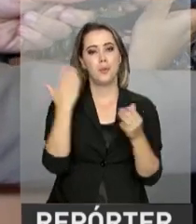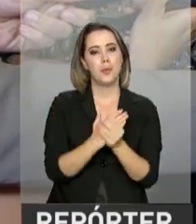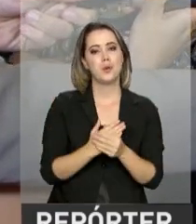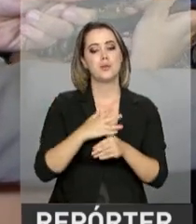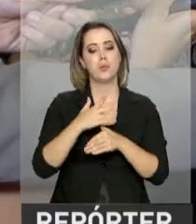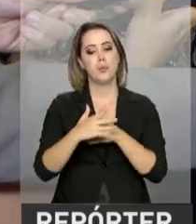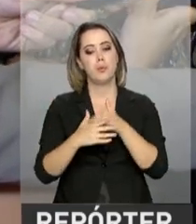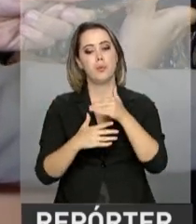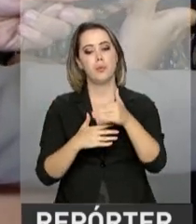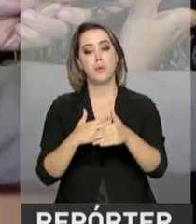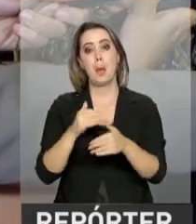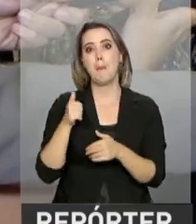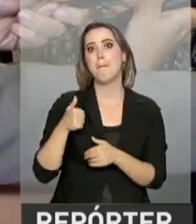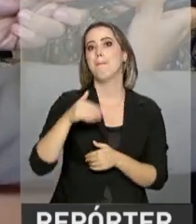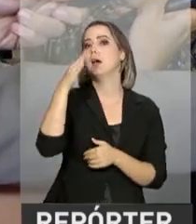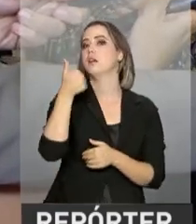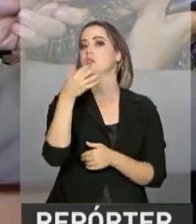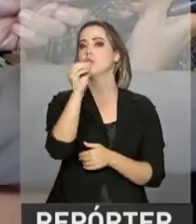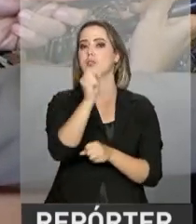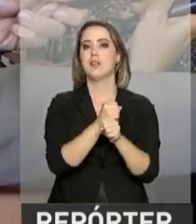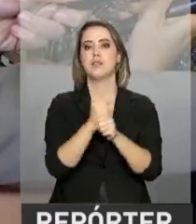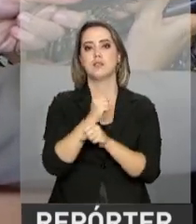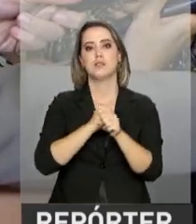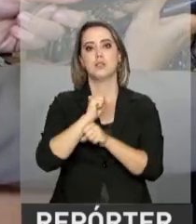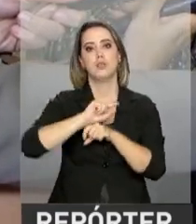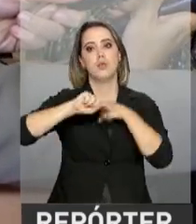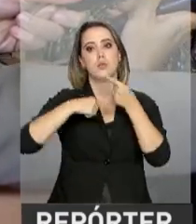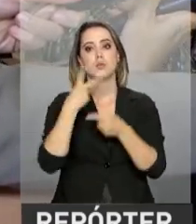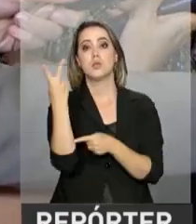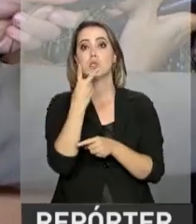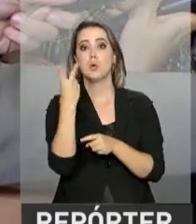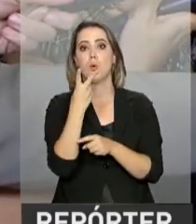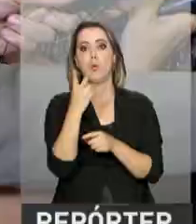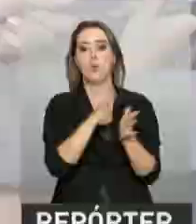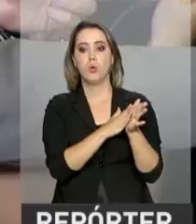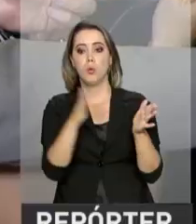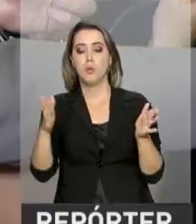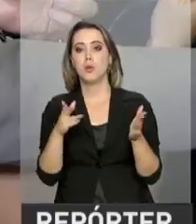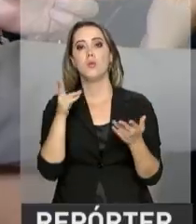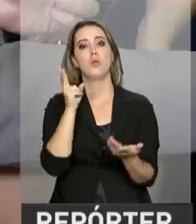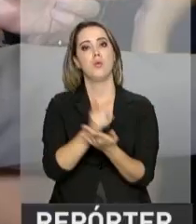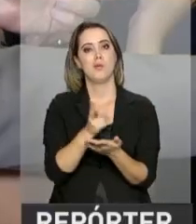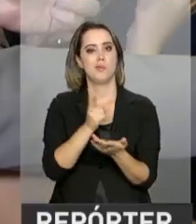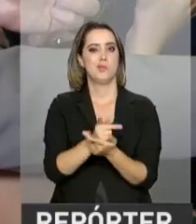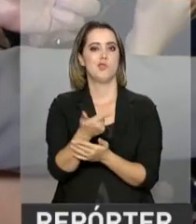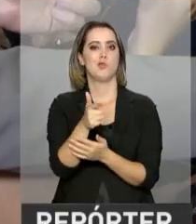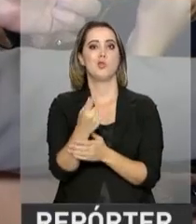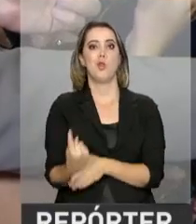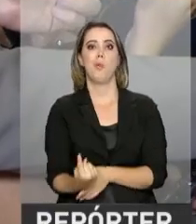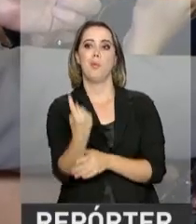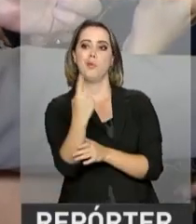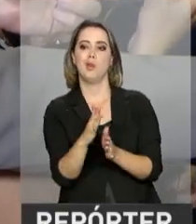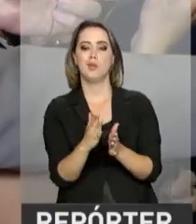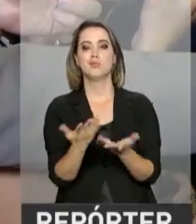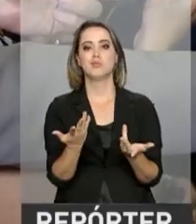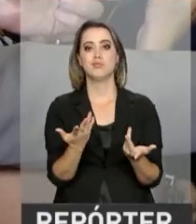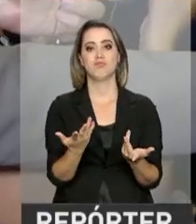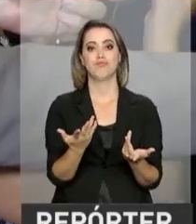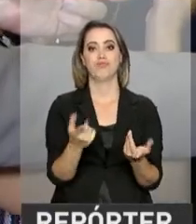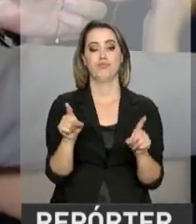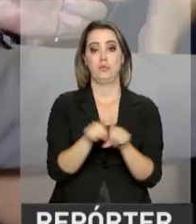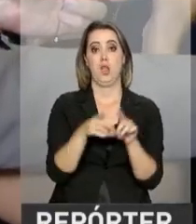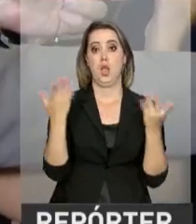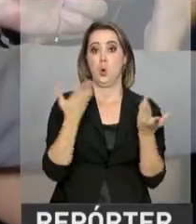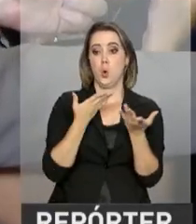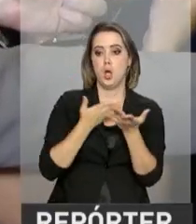renovação durava mais de 10 anos. Então, vencia um segundo período sem que o primeiro tivesse sido aprovado. Esta medida, hoje sancionada, ela vai